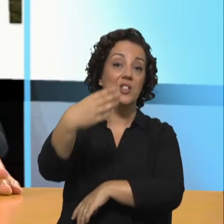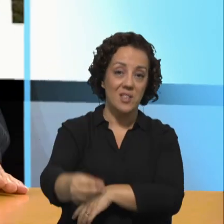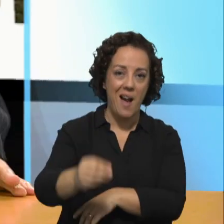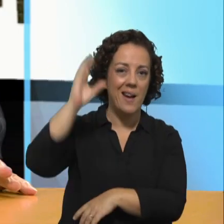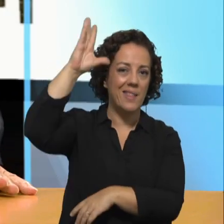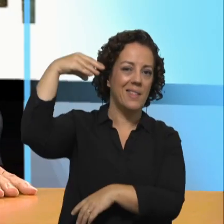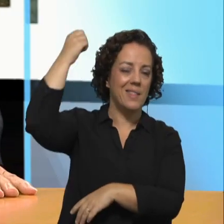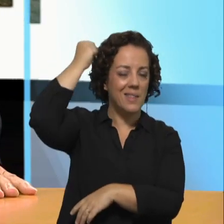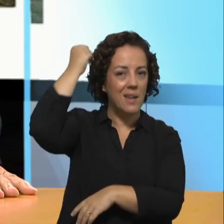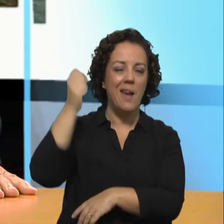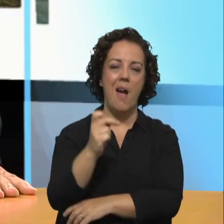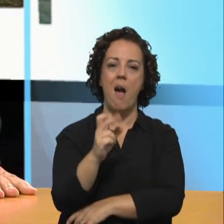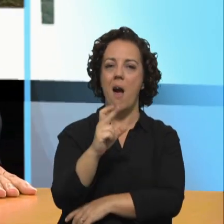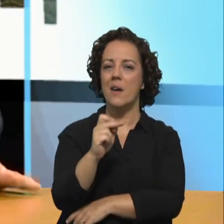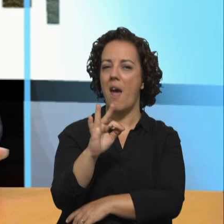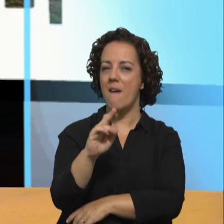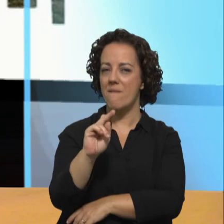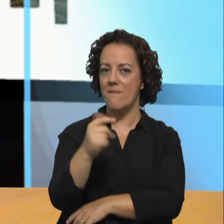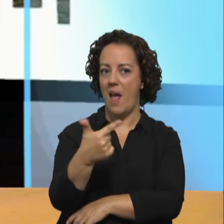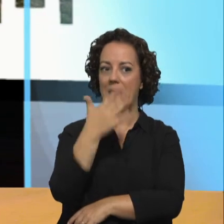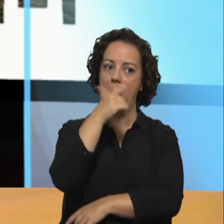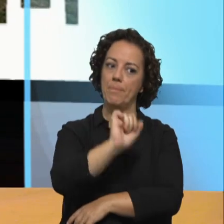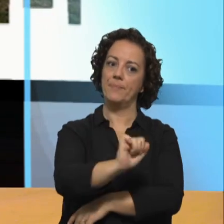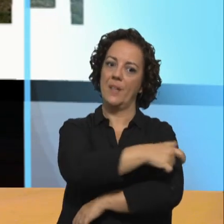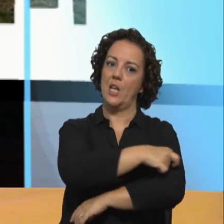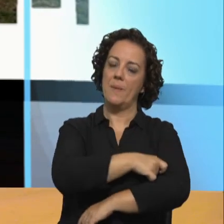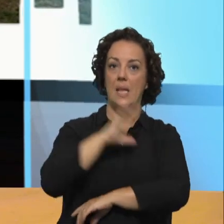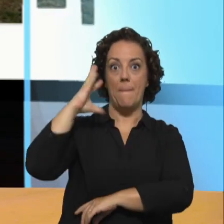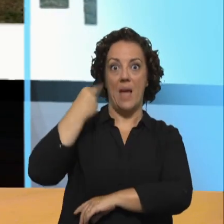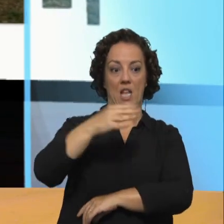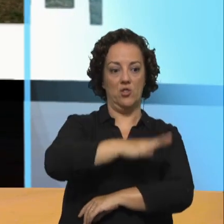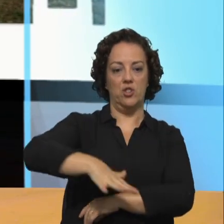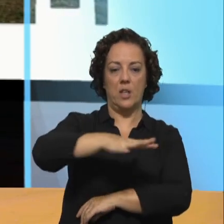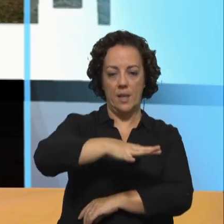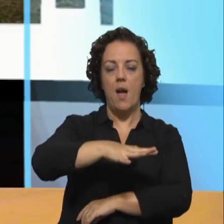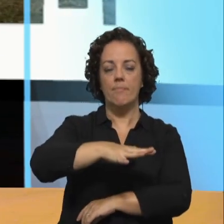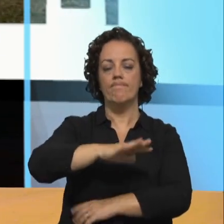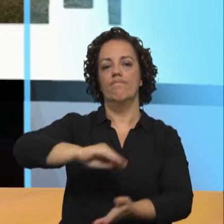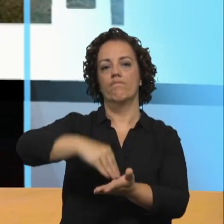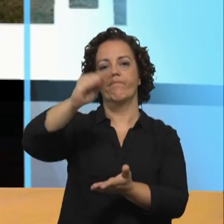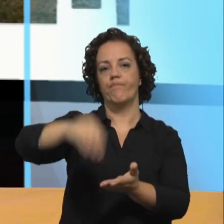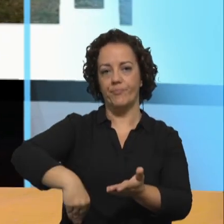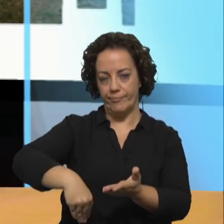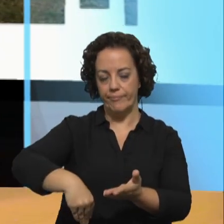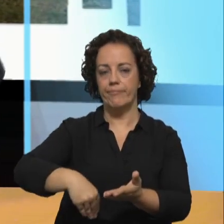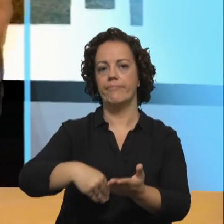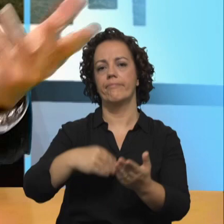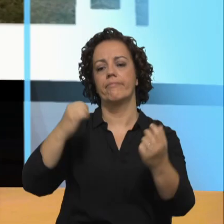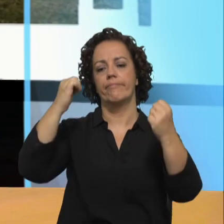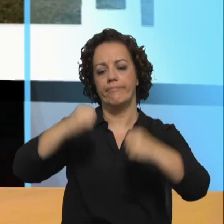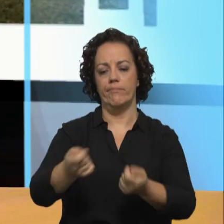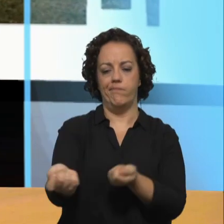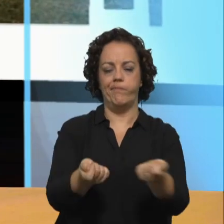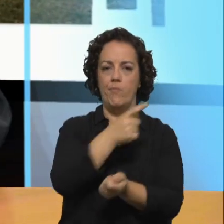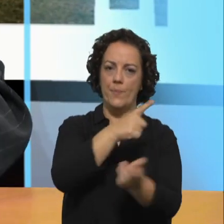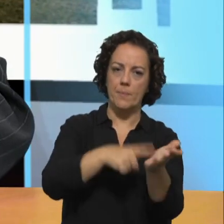representante dos palestinos, assinou sobre a égide dos Estados Unidos e